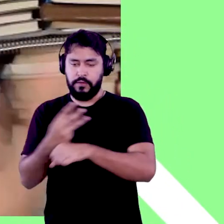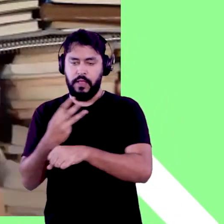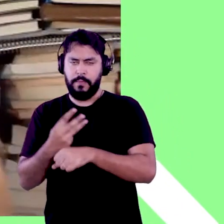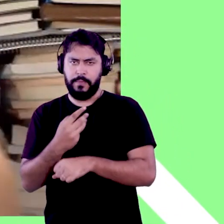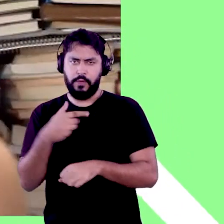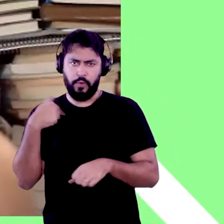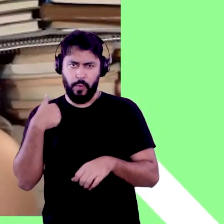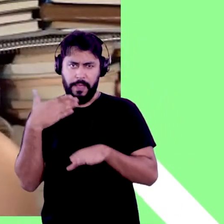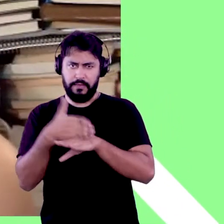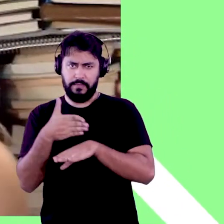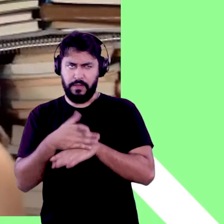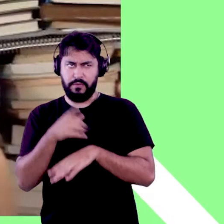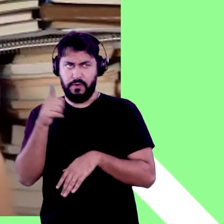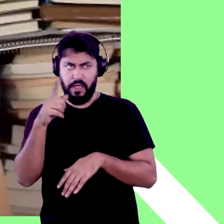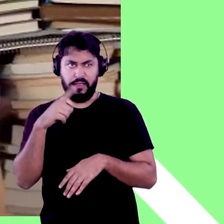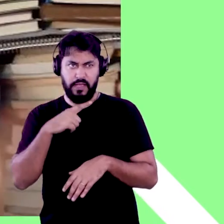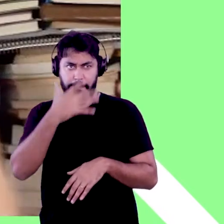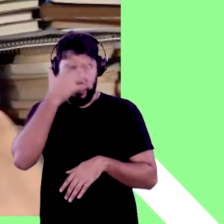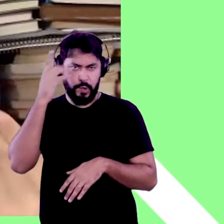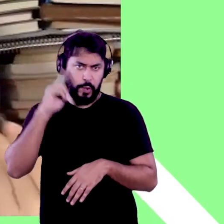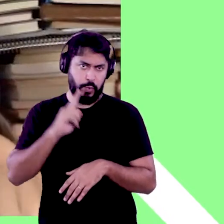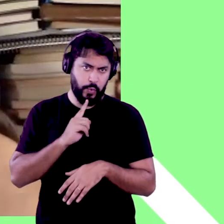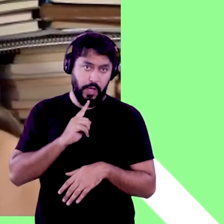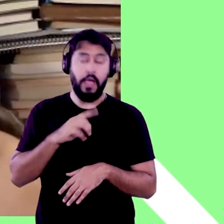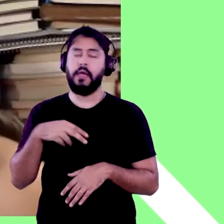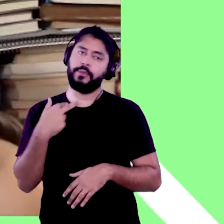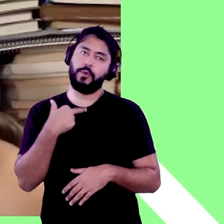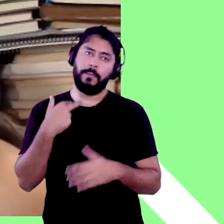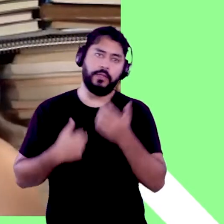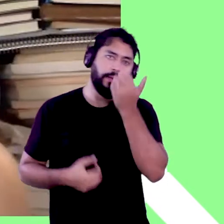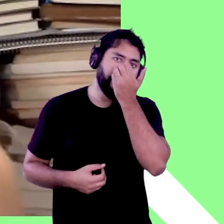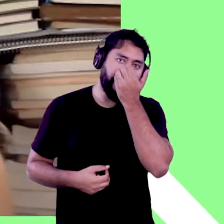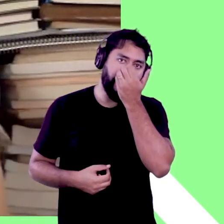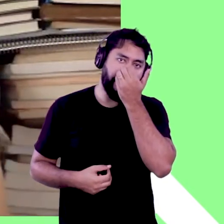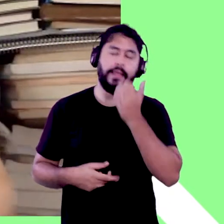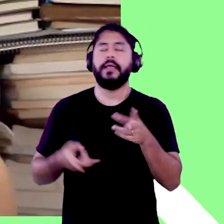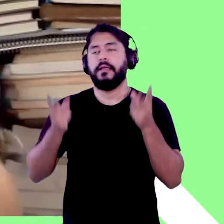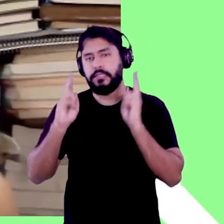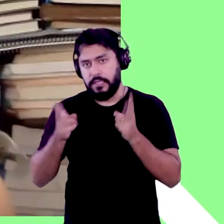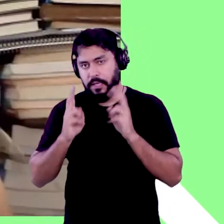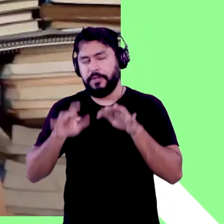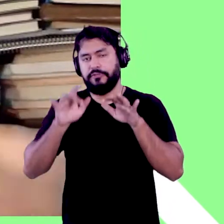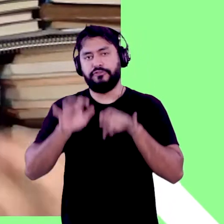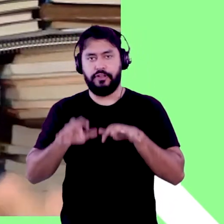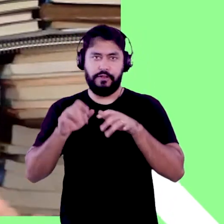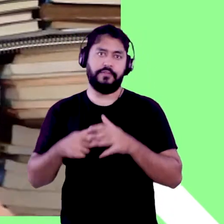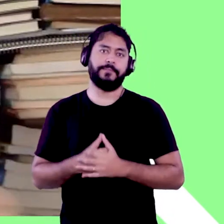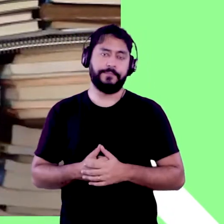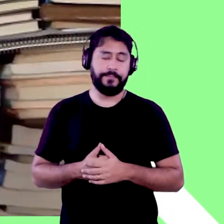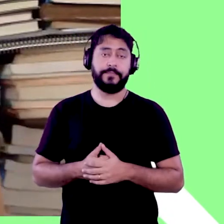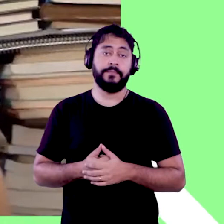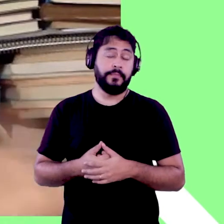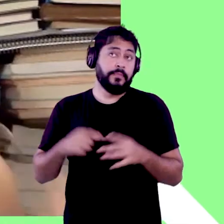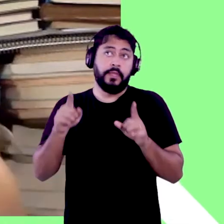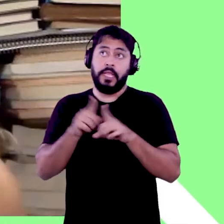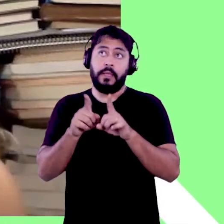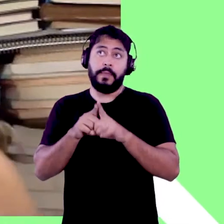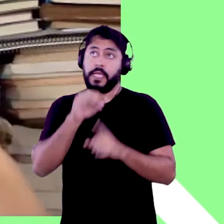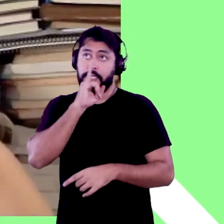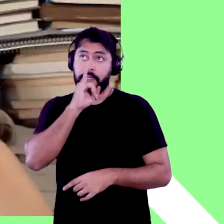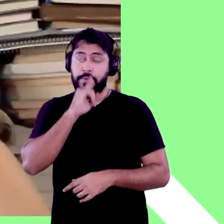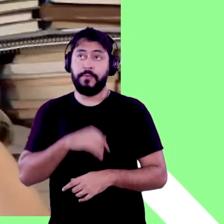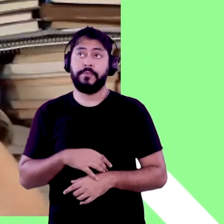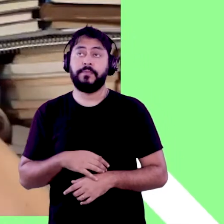será que tem uma pessoa surda? Que aí eu não posso mandar áudio, eu preciso escrever. Se, sei lá, eu